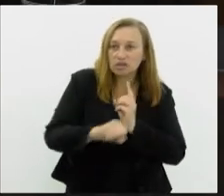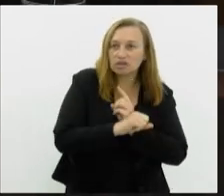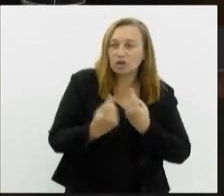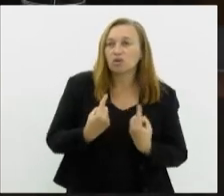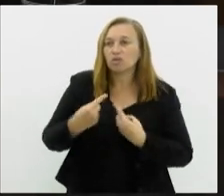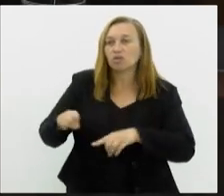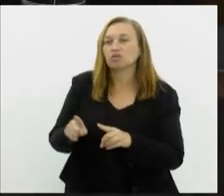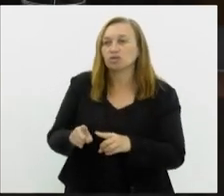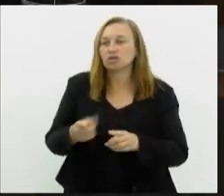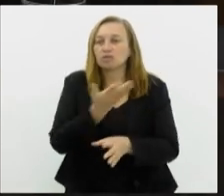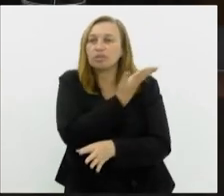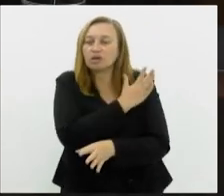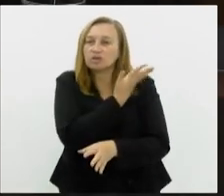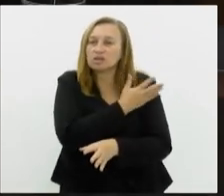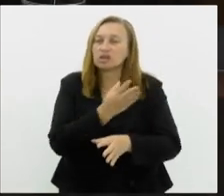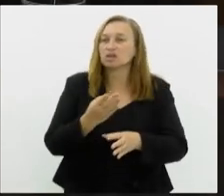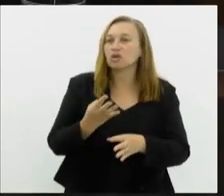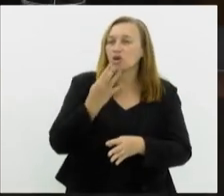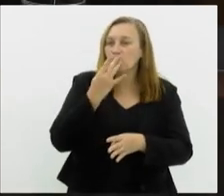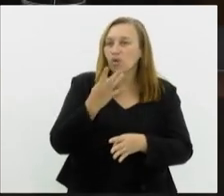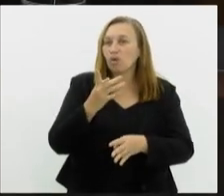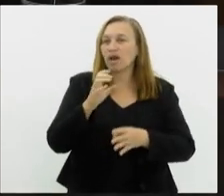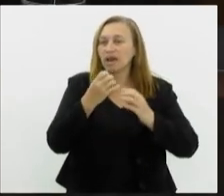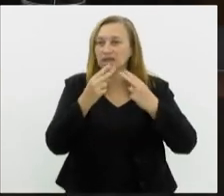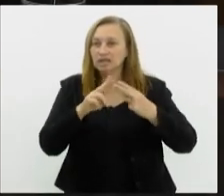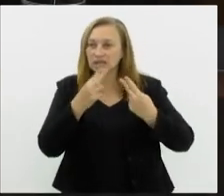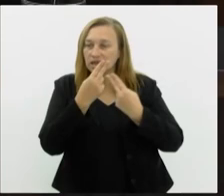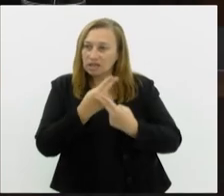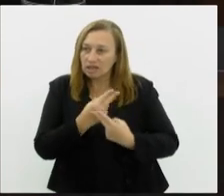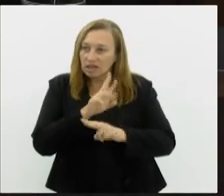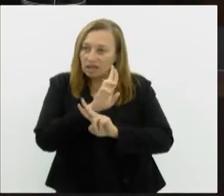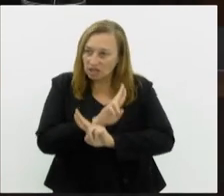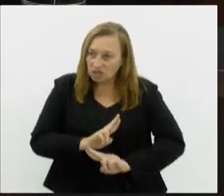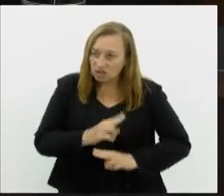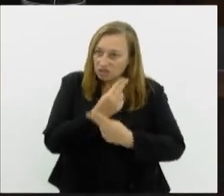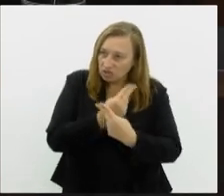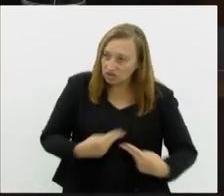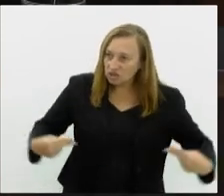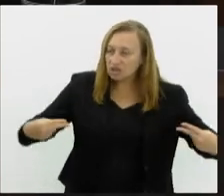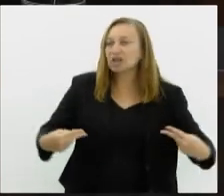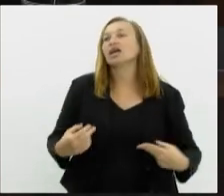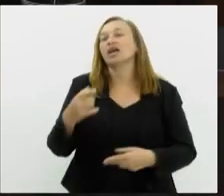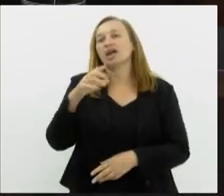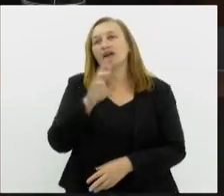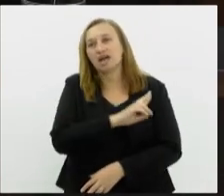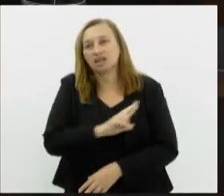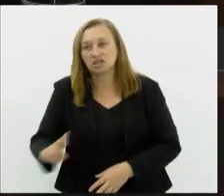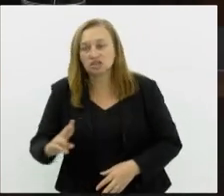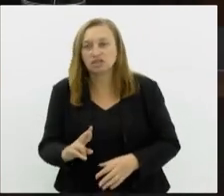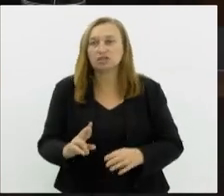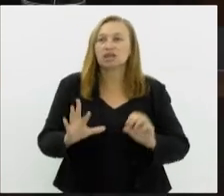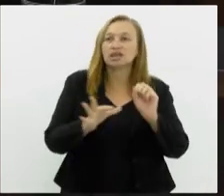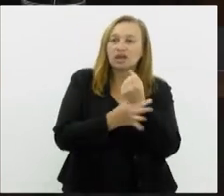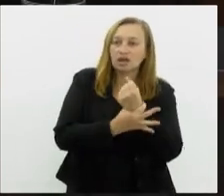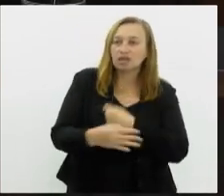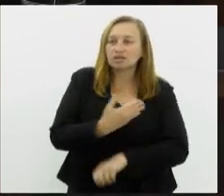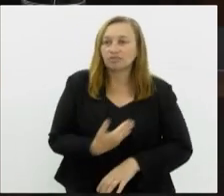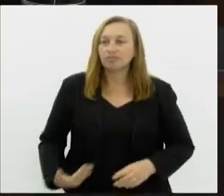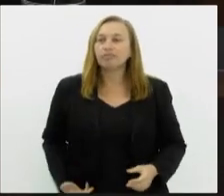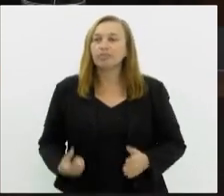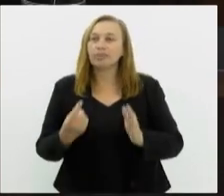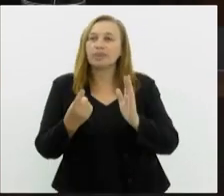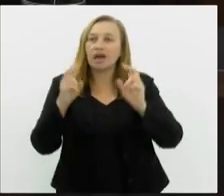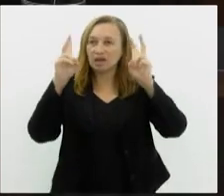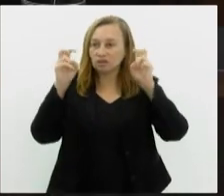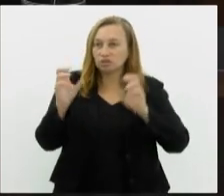às discriminações e preconceito de raça, cor, etnia, religião e procedência nacional, de segurança pública, de assuntos de polícia, orçamentos,